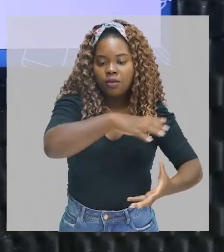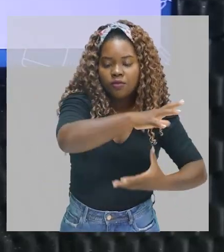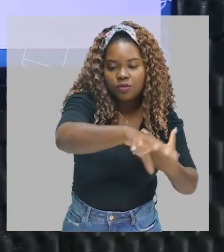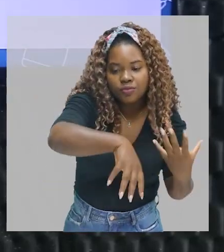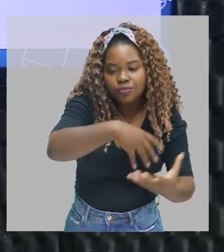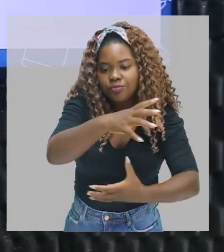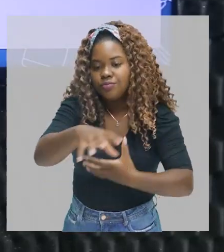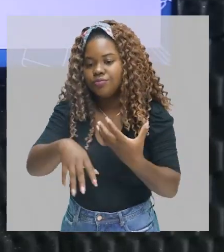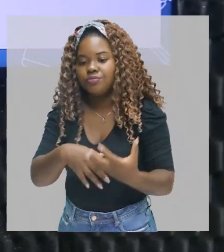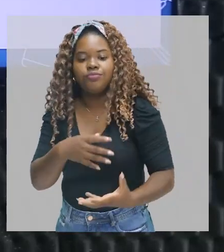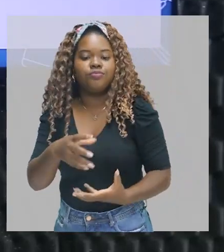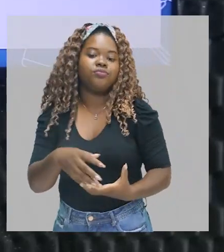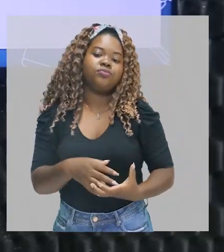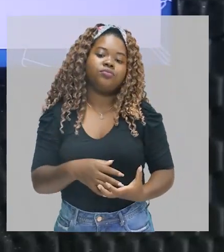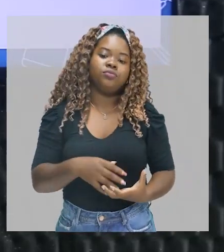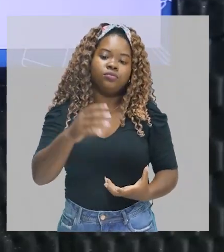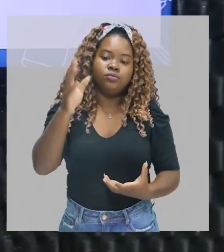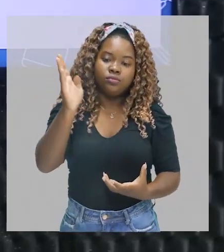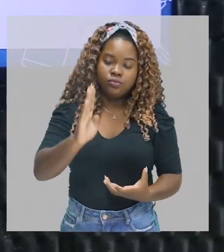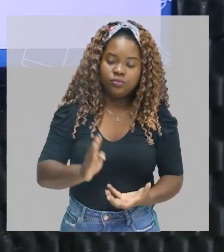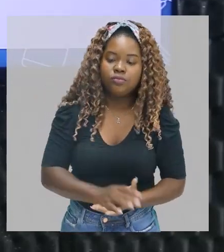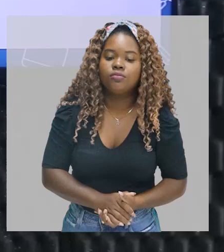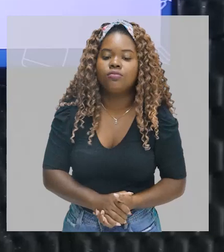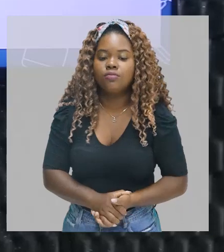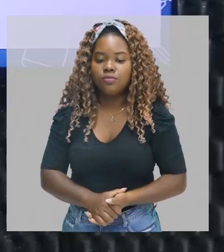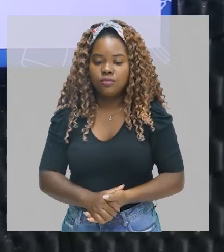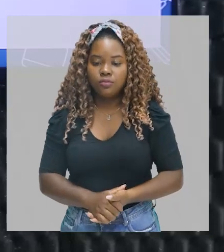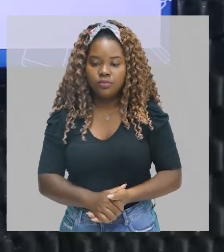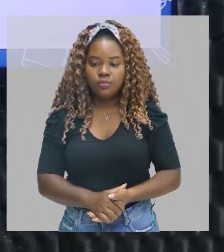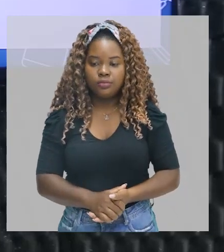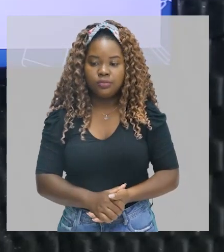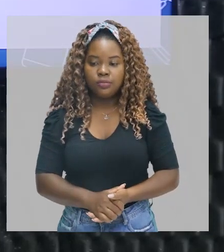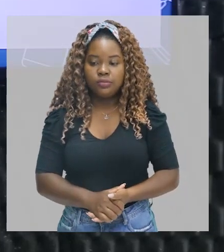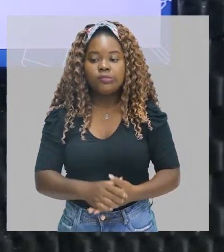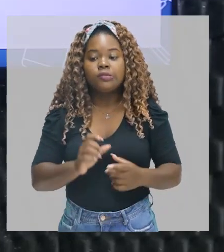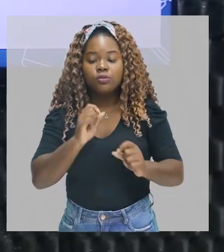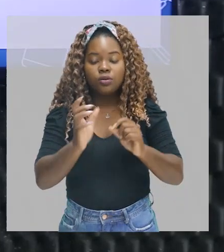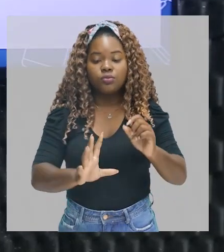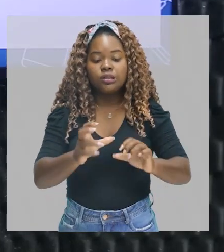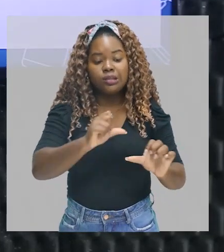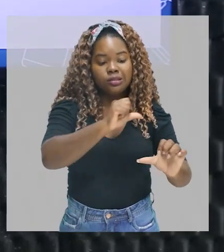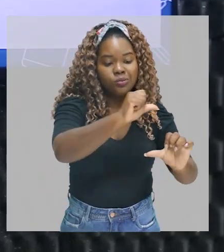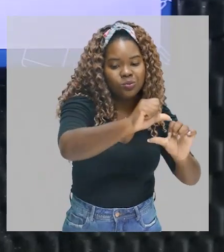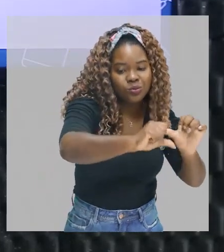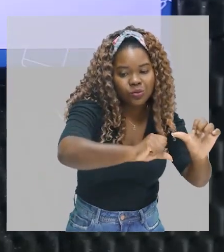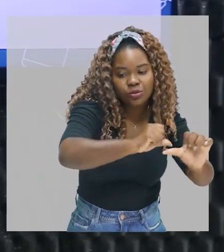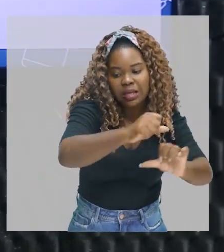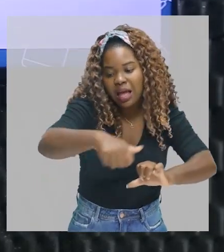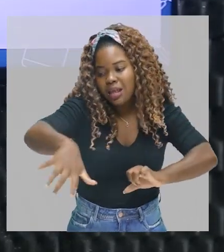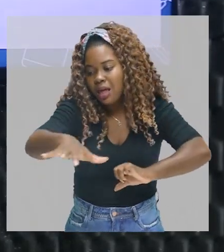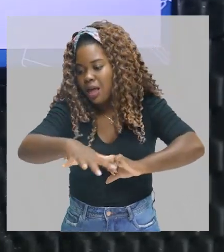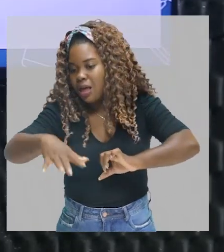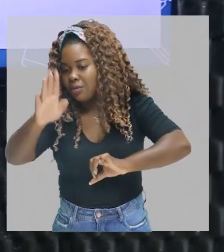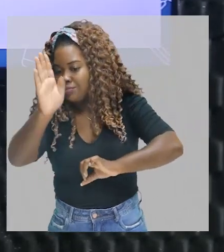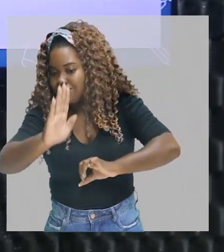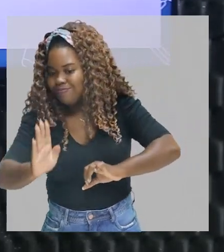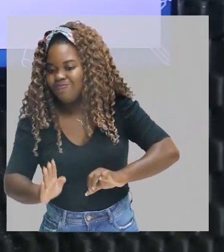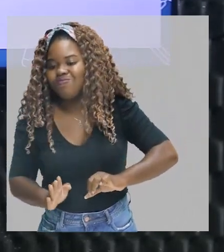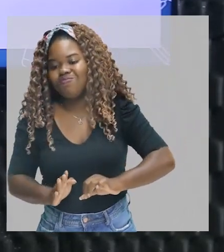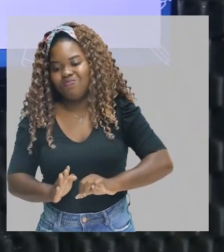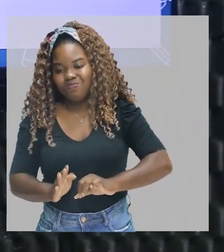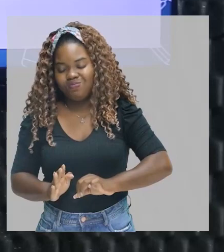Então, eles vieram reconfigurar a nossa terra, tá certo? As terras brasileiras.